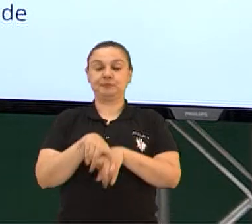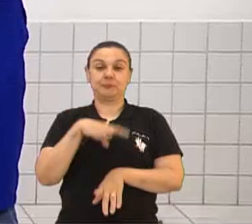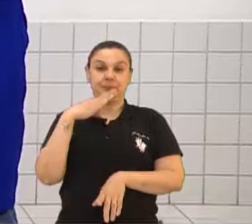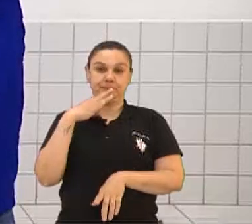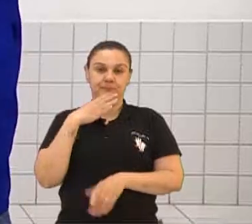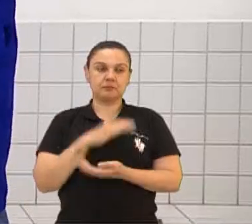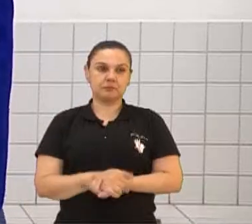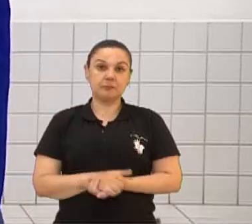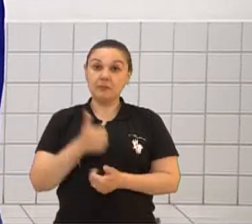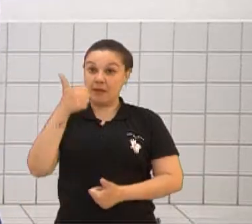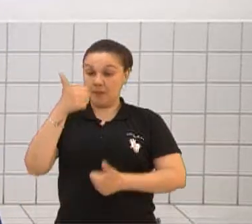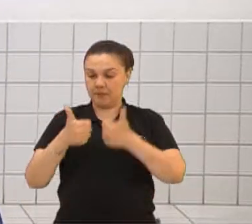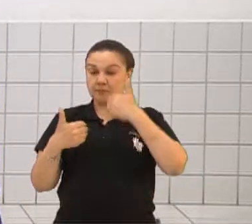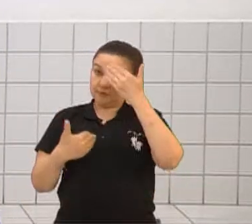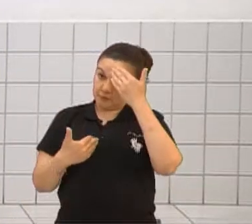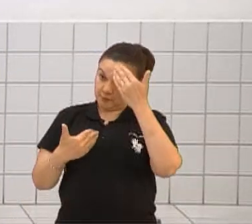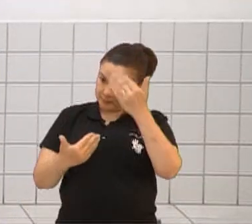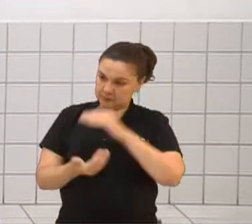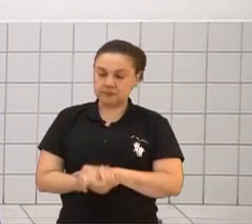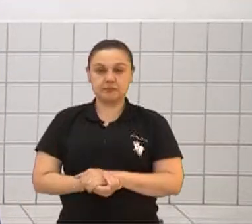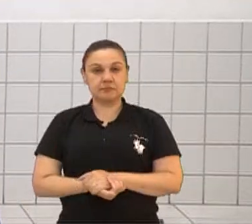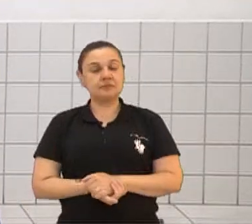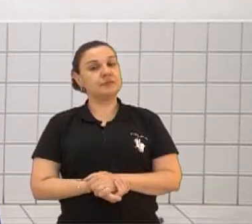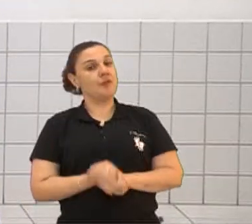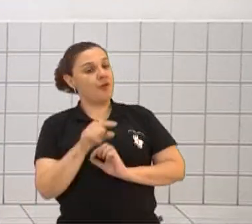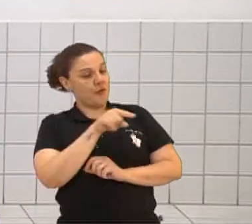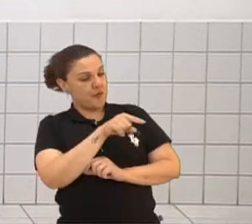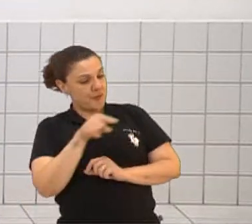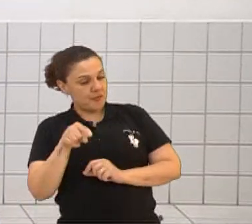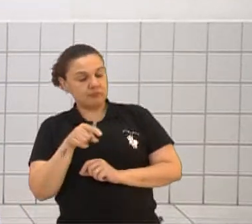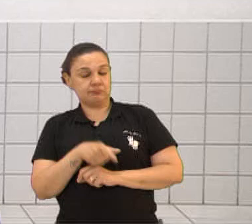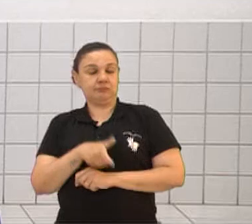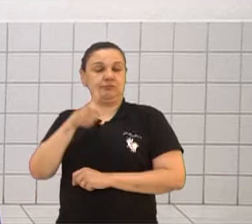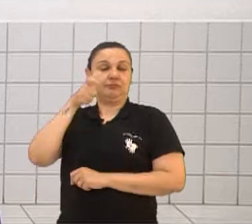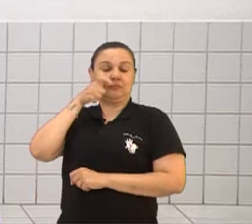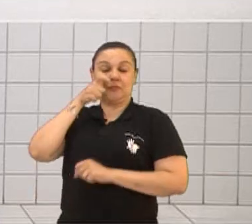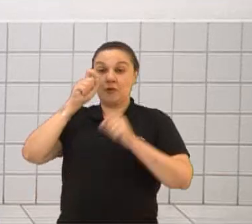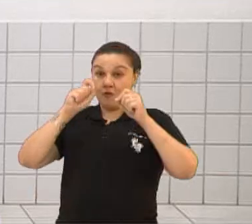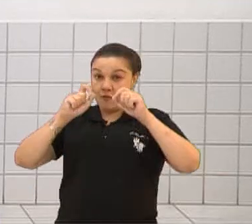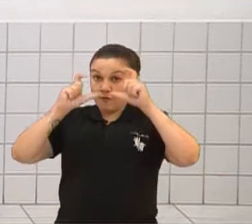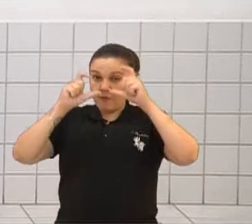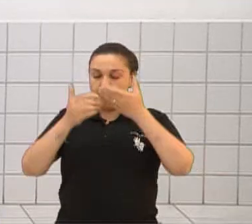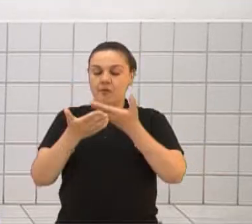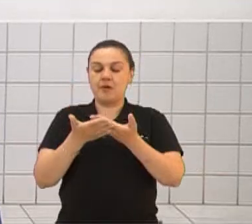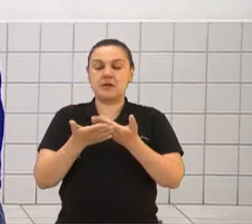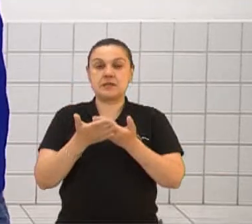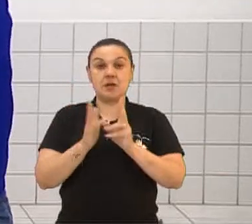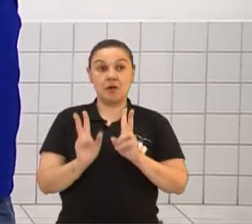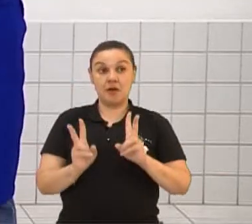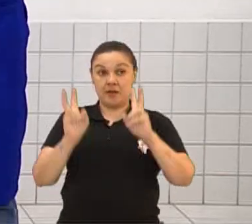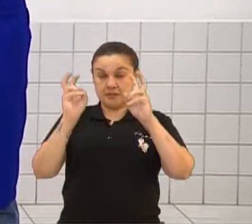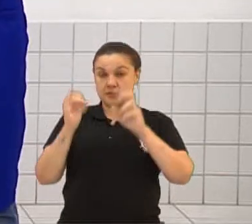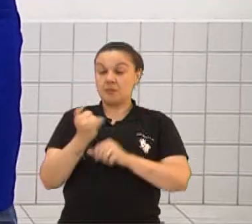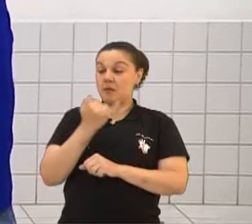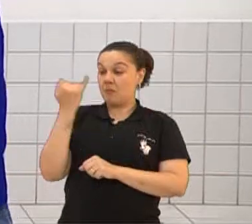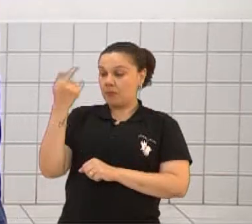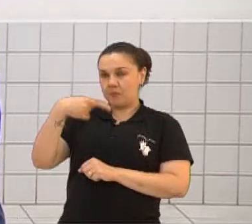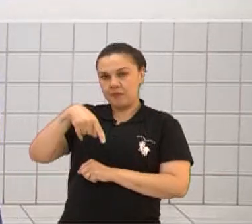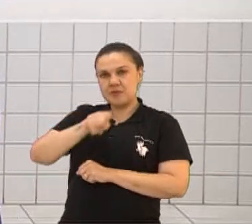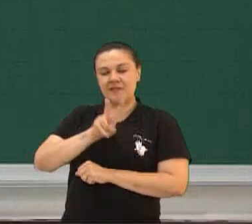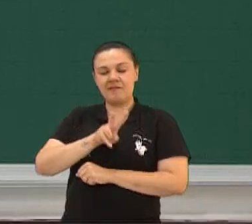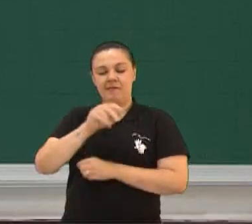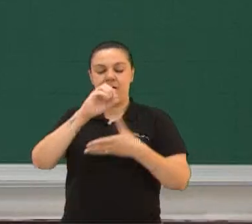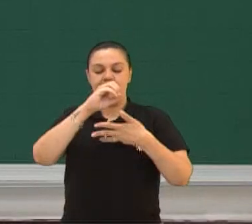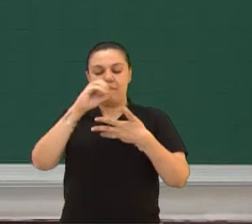Ok? Perfeito, professor, obrigado. Então você aí que está assistindo a gente, muita atenção nessa aula. Esse tema é muito importante para quem vai